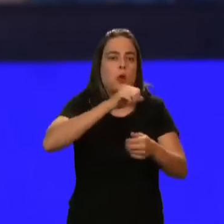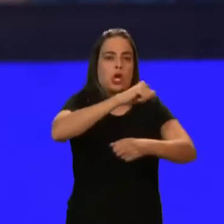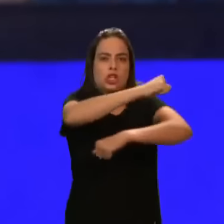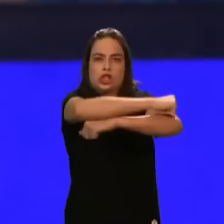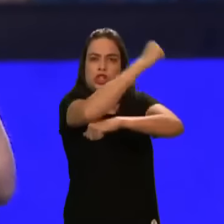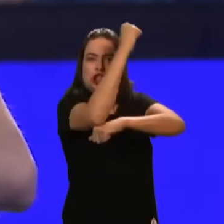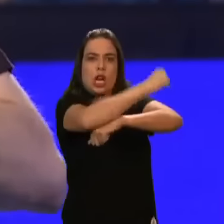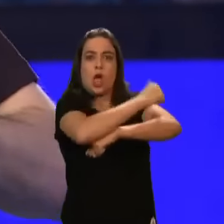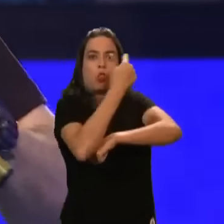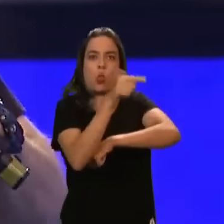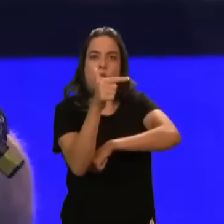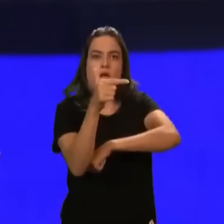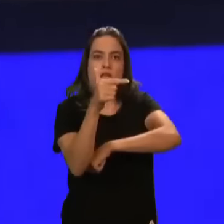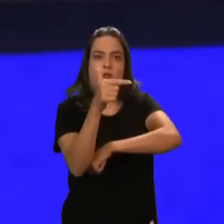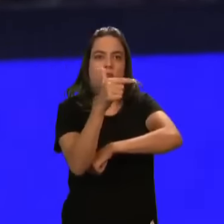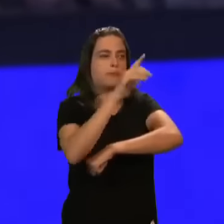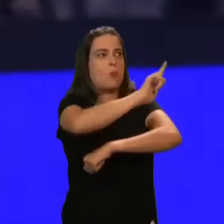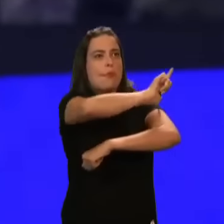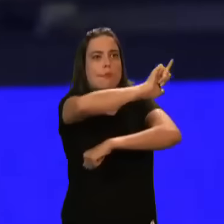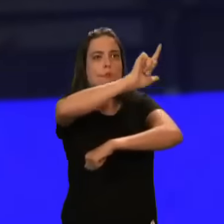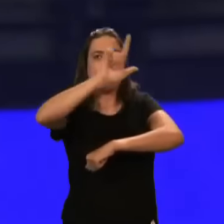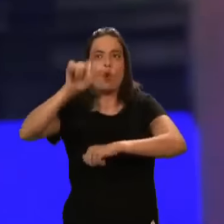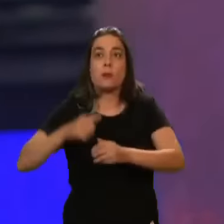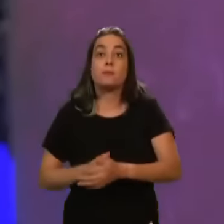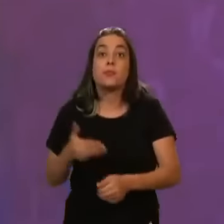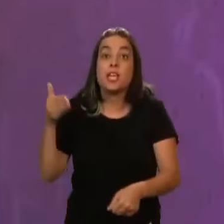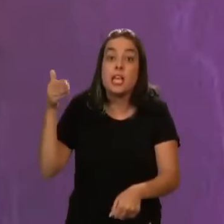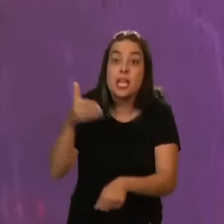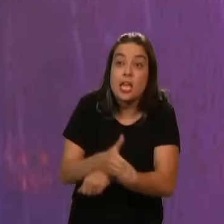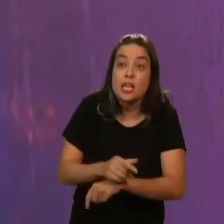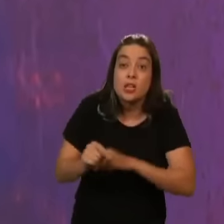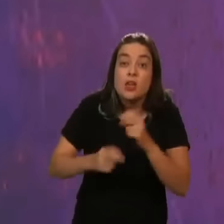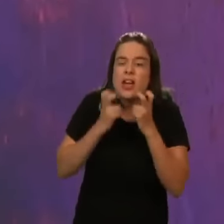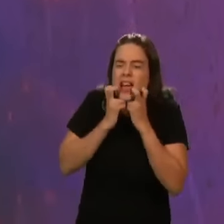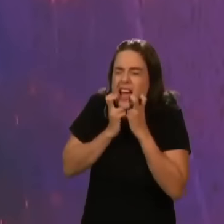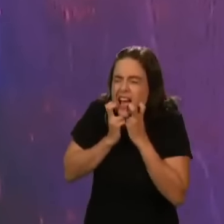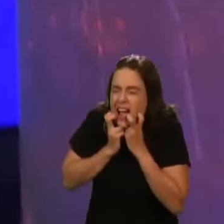Um banheiro que é no meio da casa. Entra lá para dentro e fala assim: